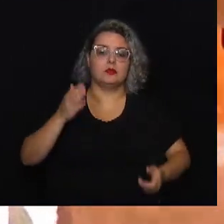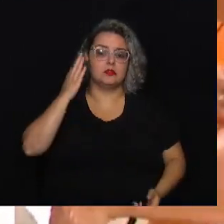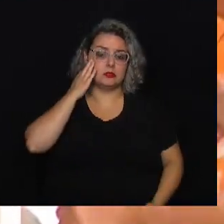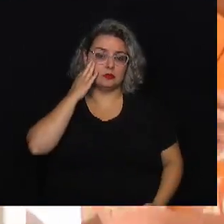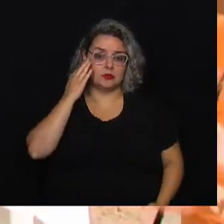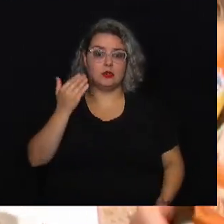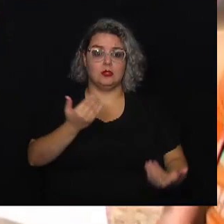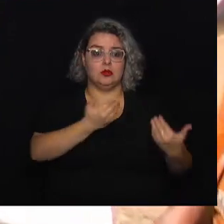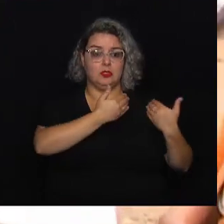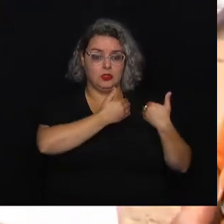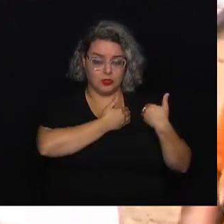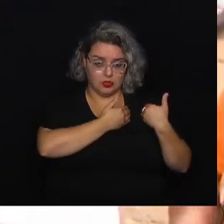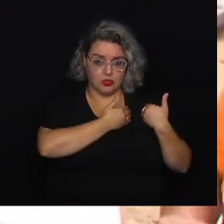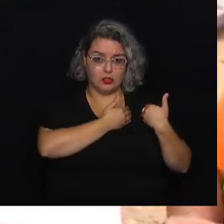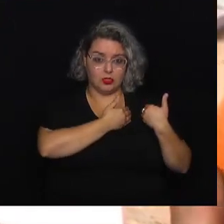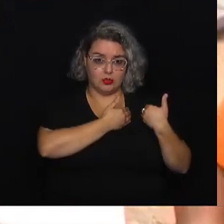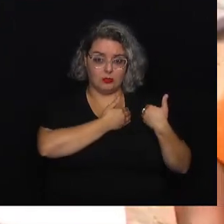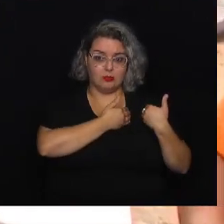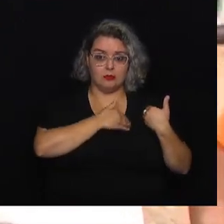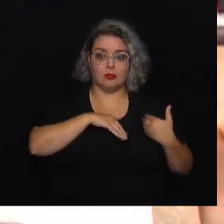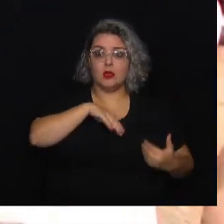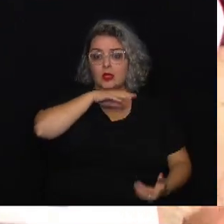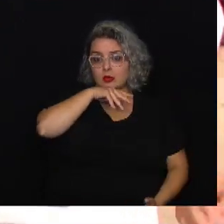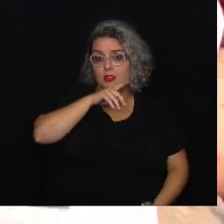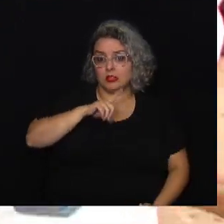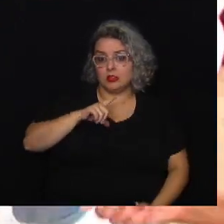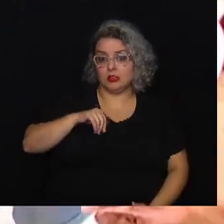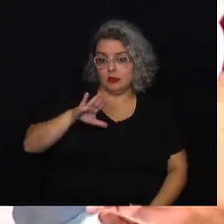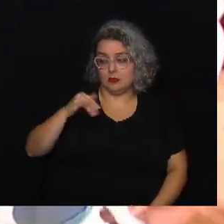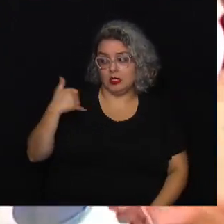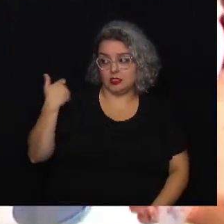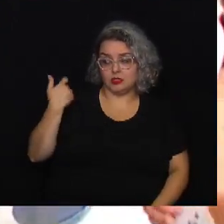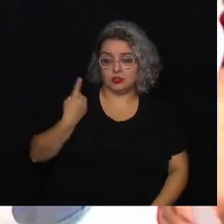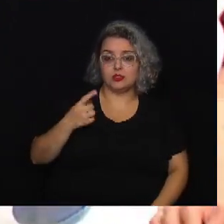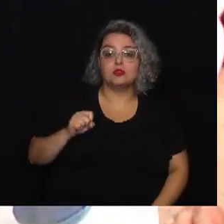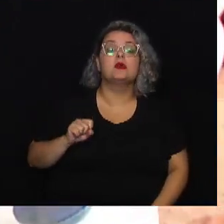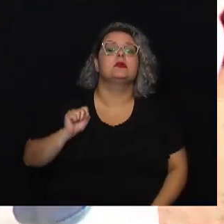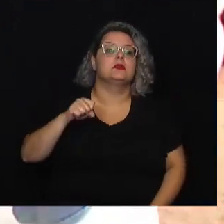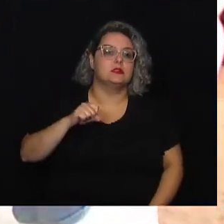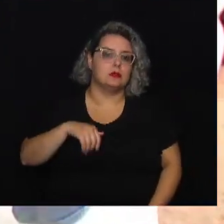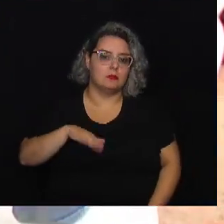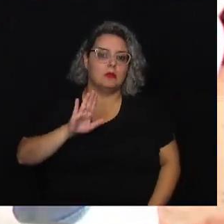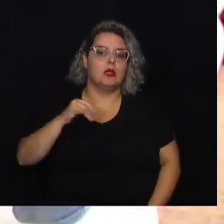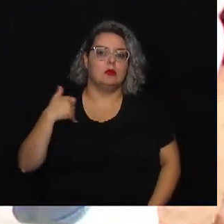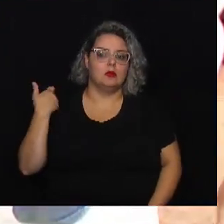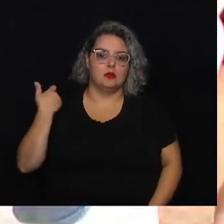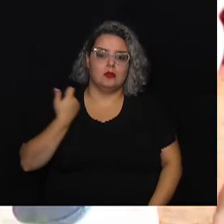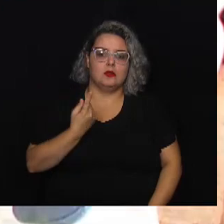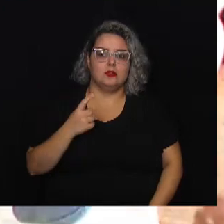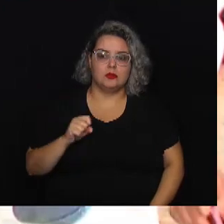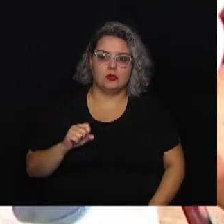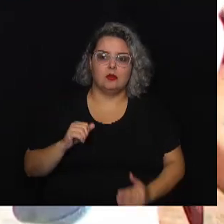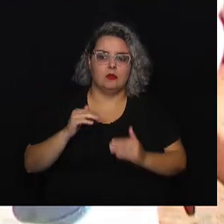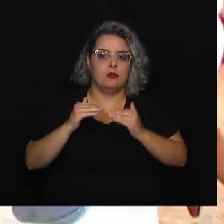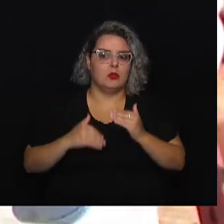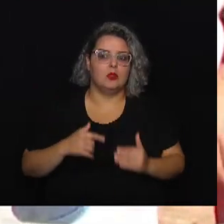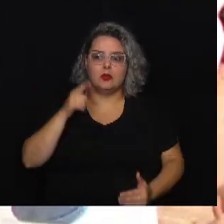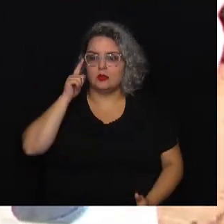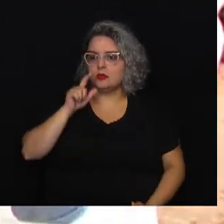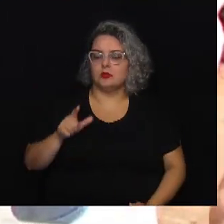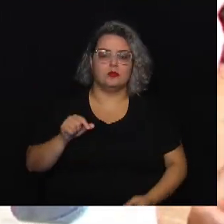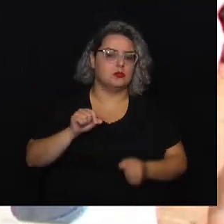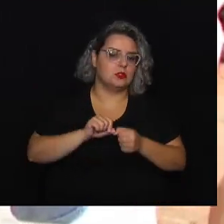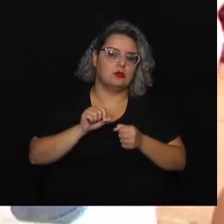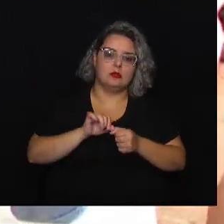responsável pelo animal tenha mais de 18 anos, é isso? Isso, ser maior de 18 anos é importante. Menor a gente não consegue realizar